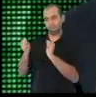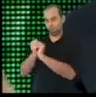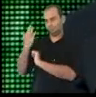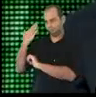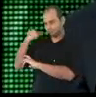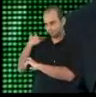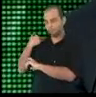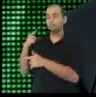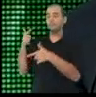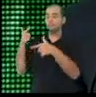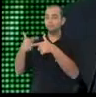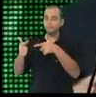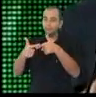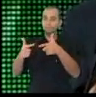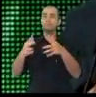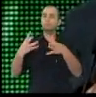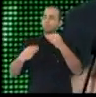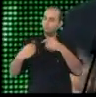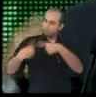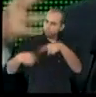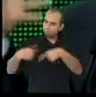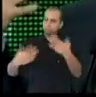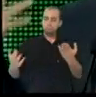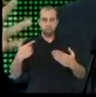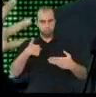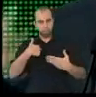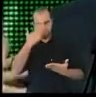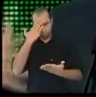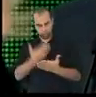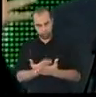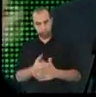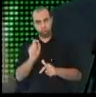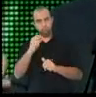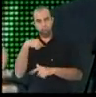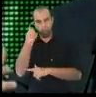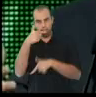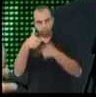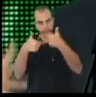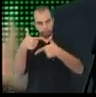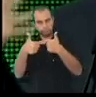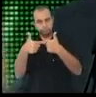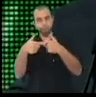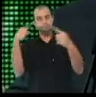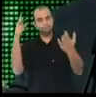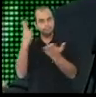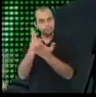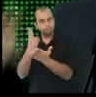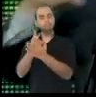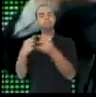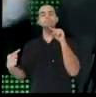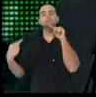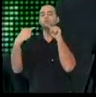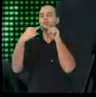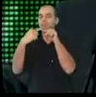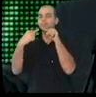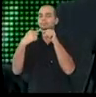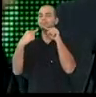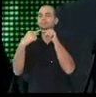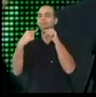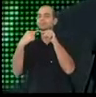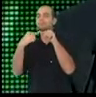problema muito debatido. Eu sou a favor de que a jornada de trabalho sejam sempre a partir do